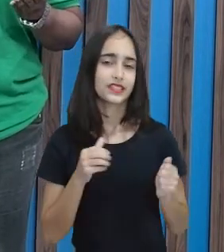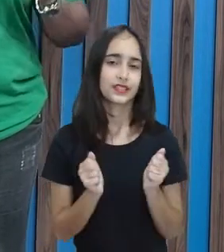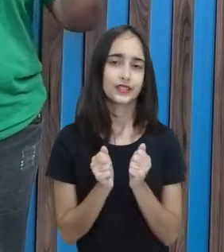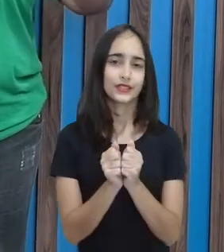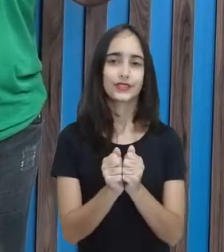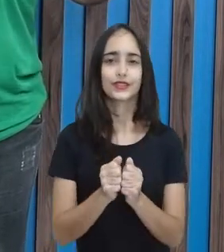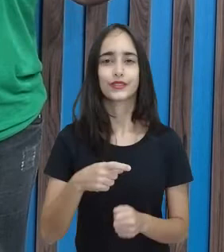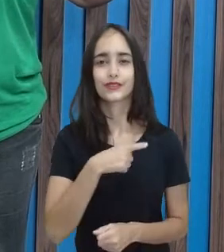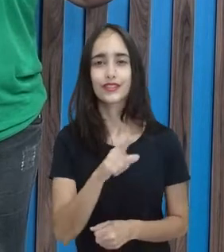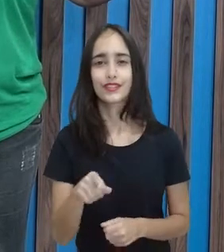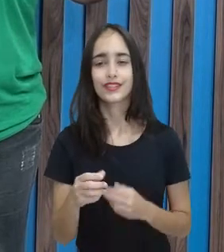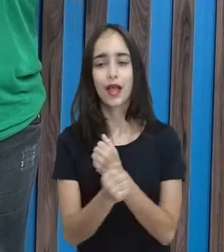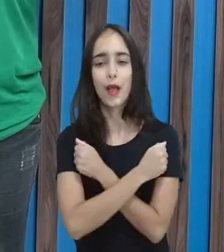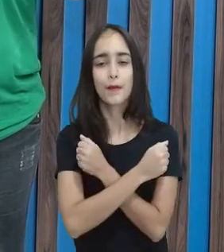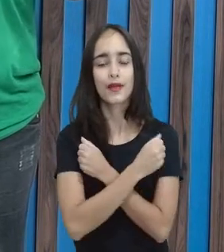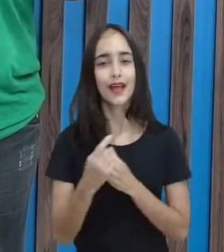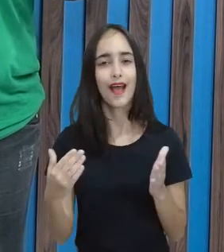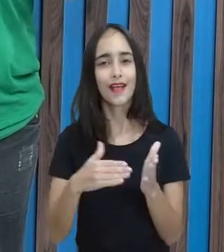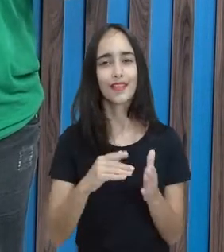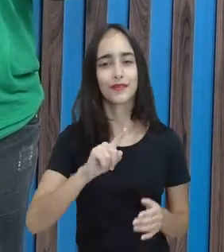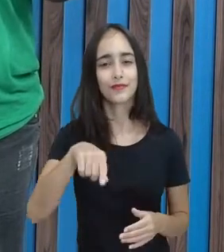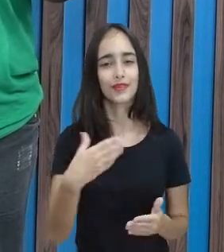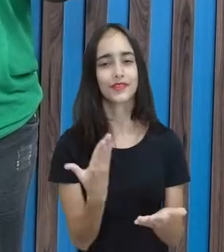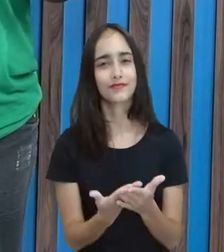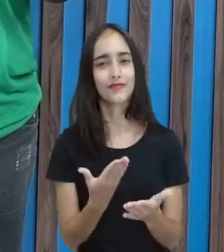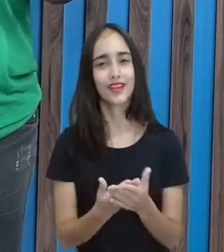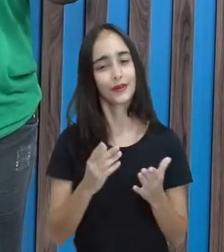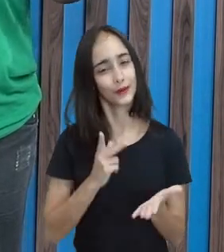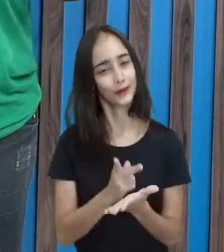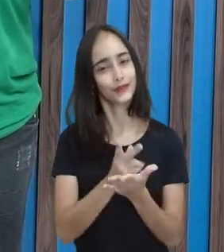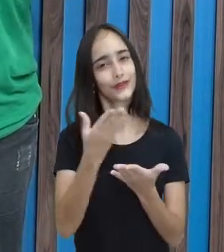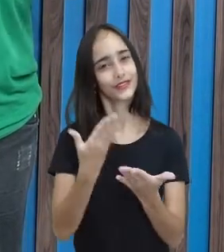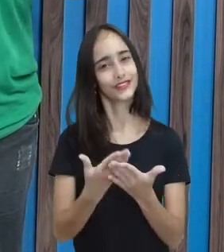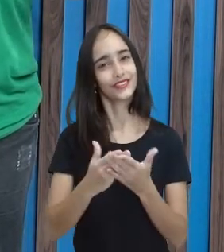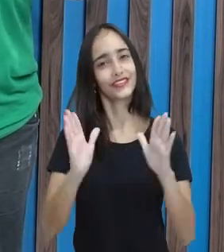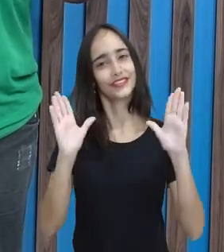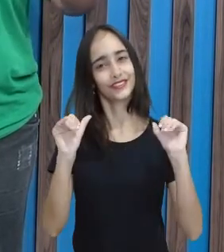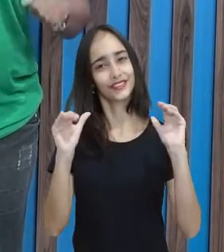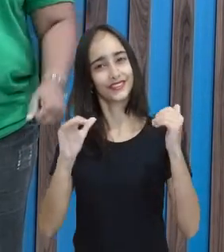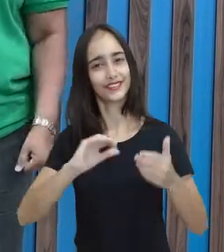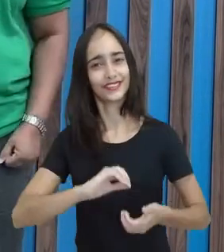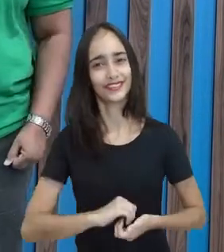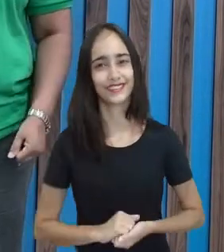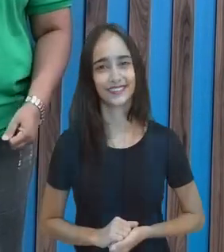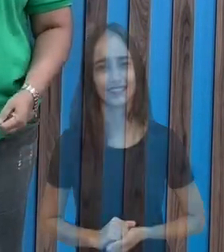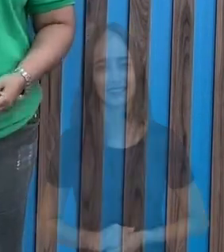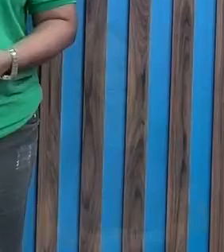abraço. Até a próxima aula. Fiquem com Deus e continue estudando, viu? Tchau, tchau.